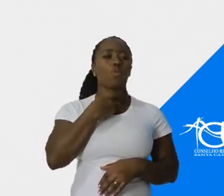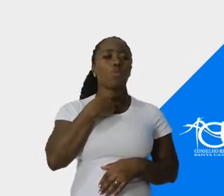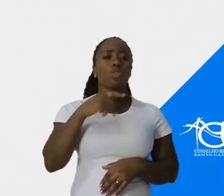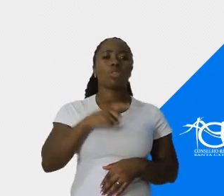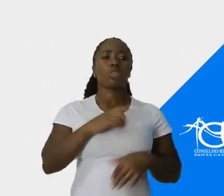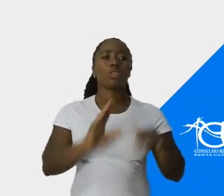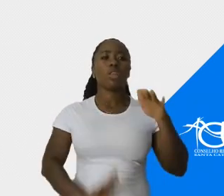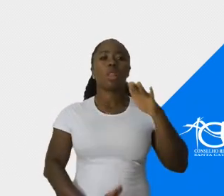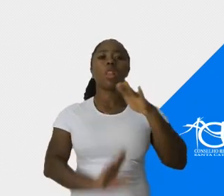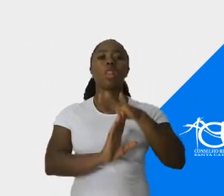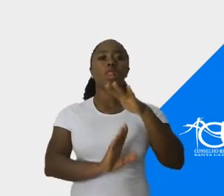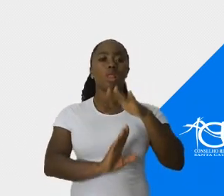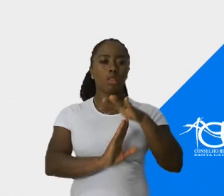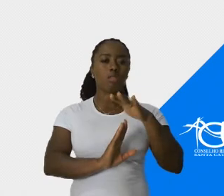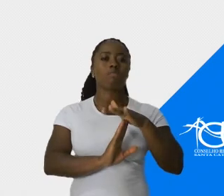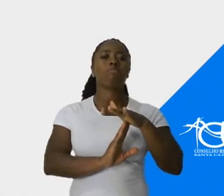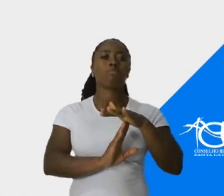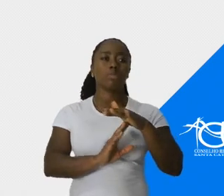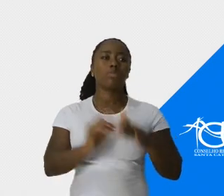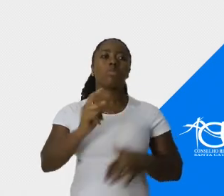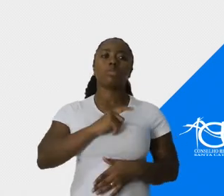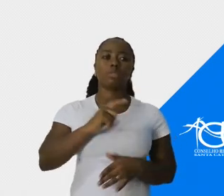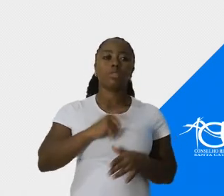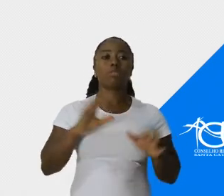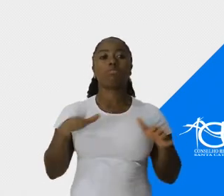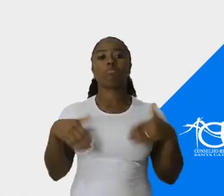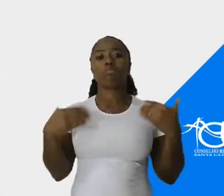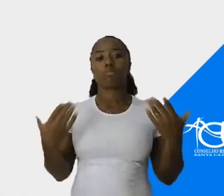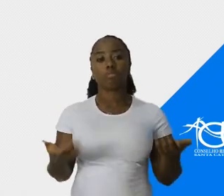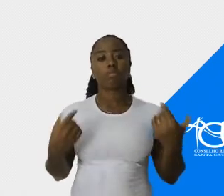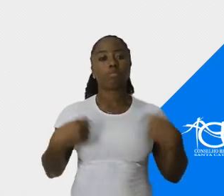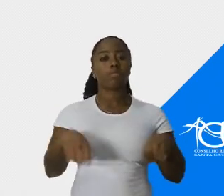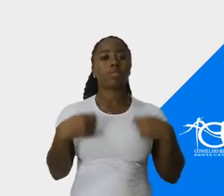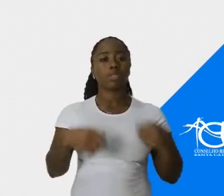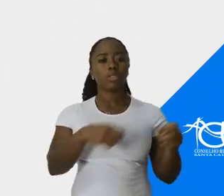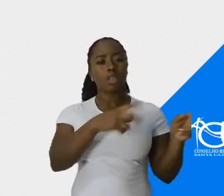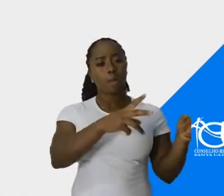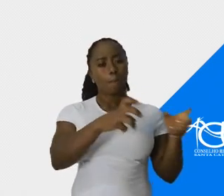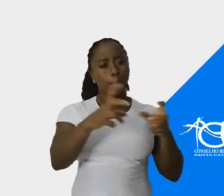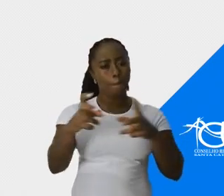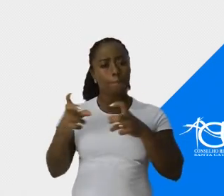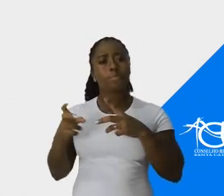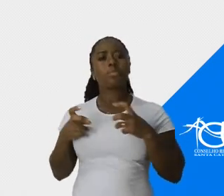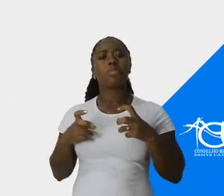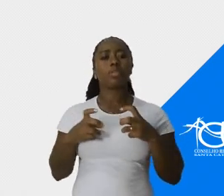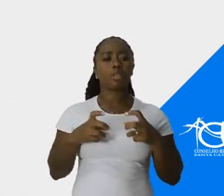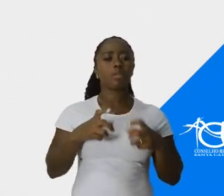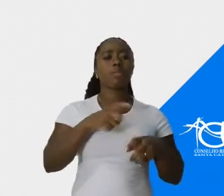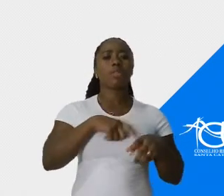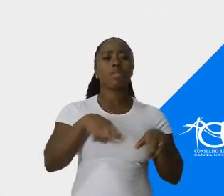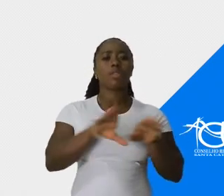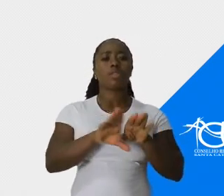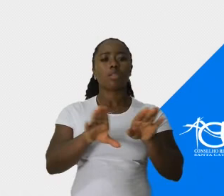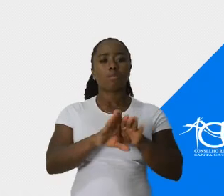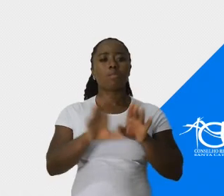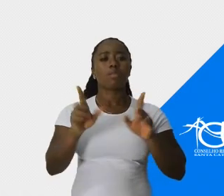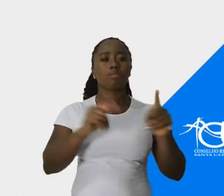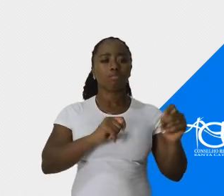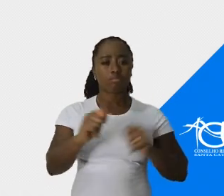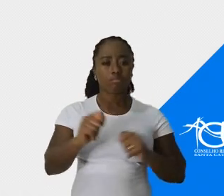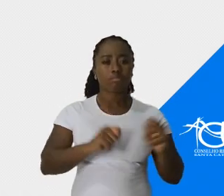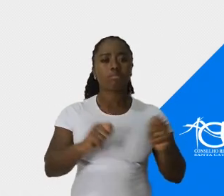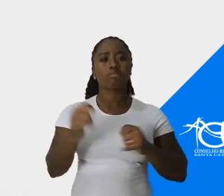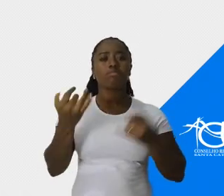Então, portanto, perceber o estímulo é controlar, é capturar a informação e, portanto, reter